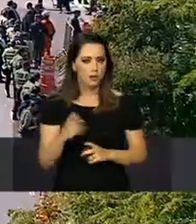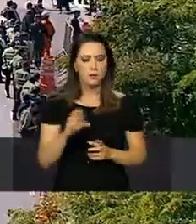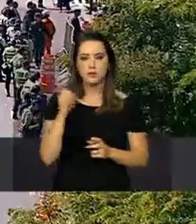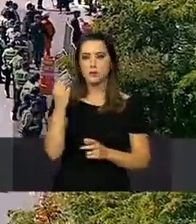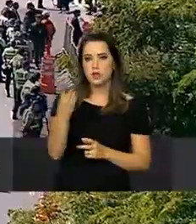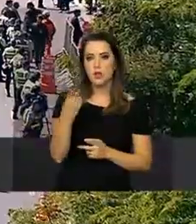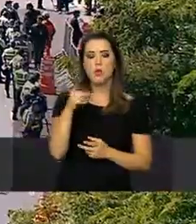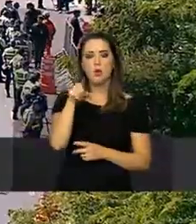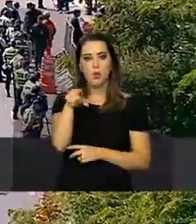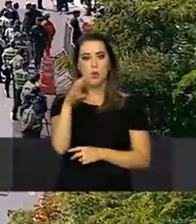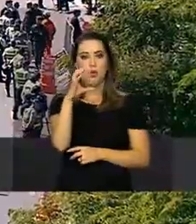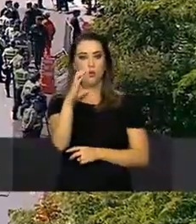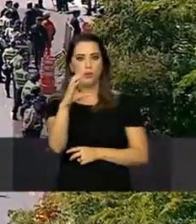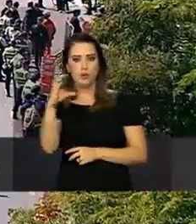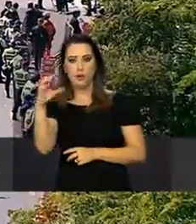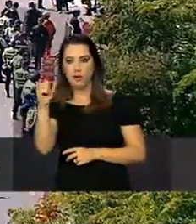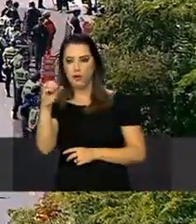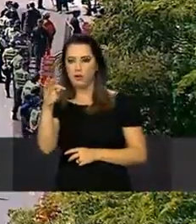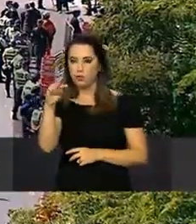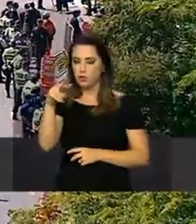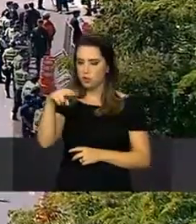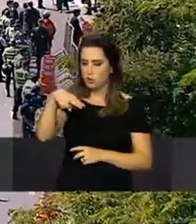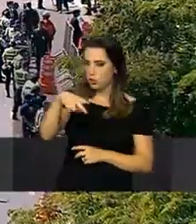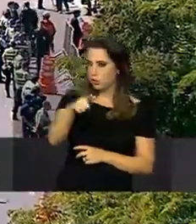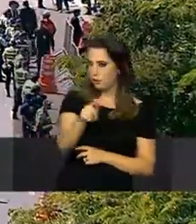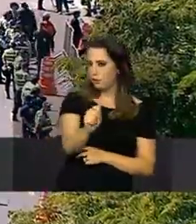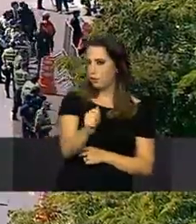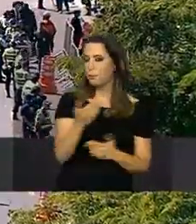tropas especiais que nós trouxemos somente